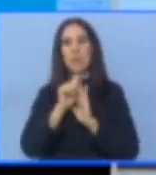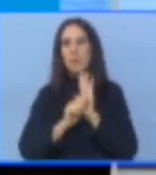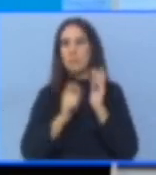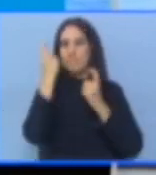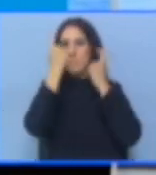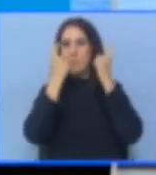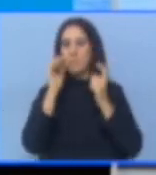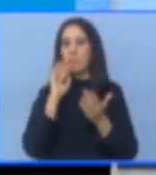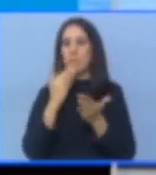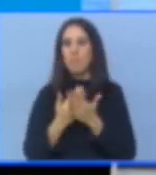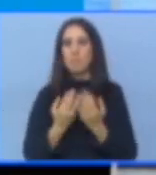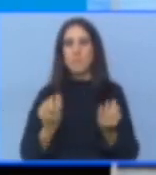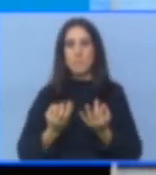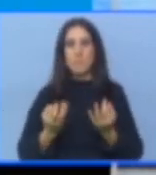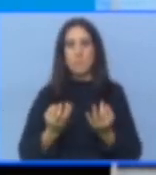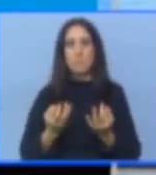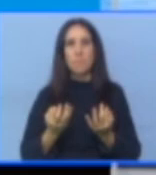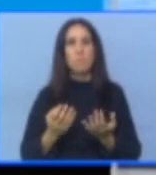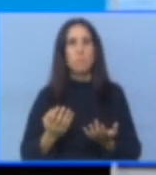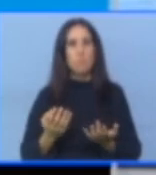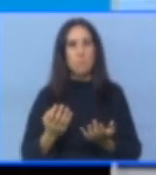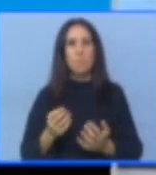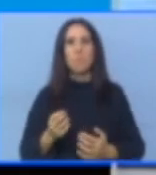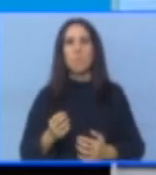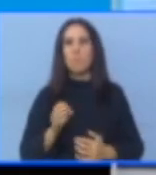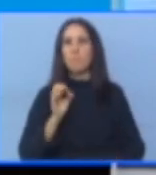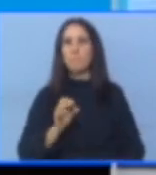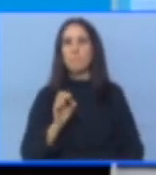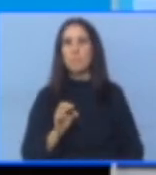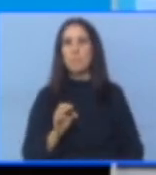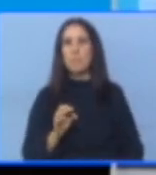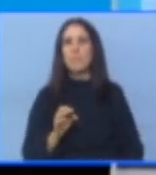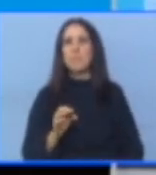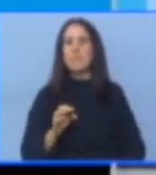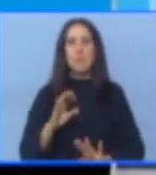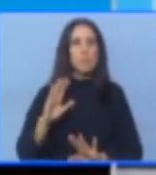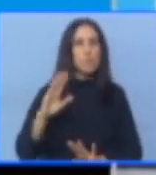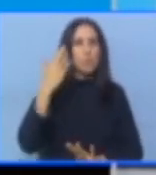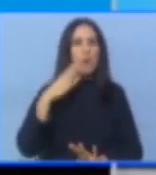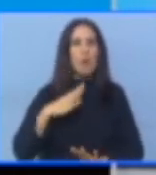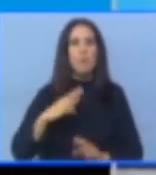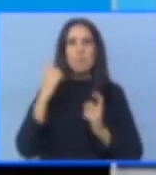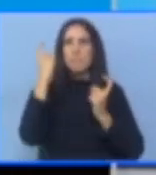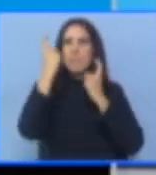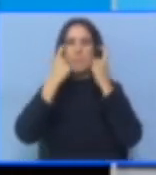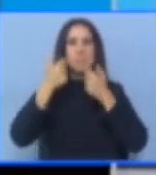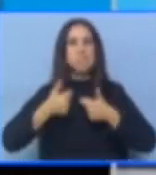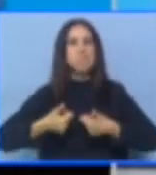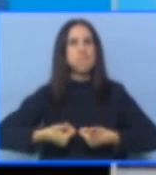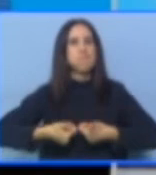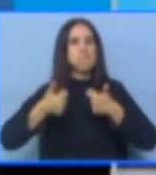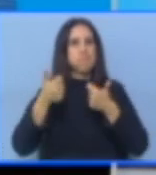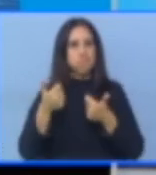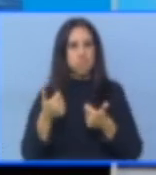ética leva-nos exatamente à grande coordenada, ao grande pensamento, que é que